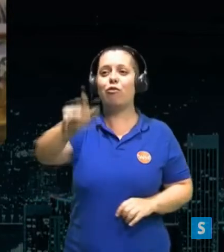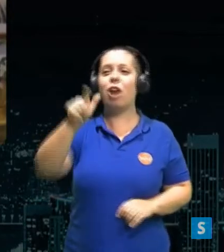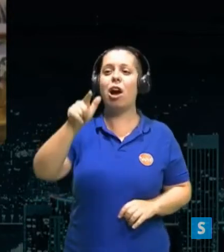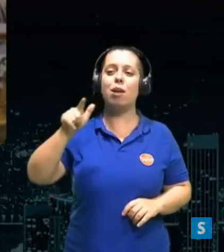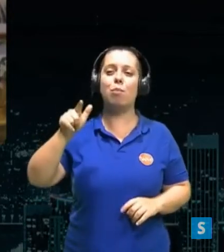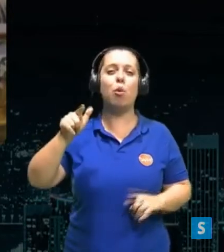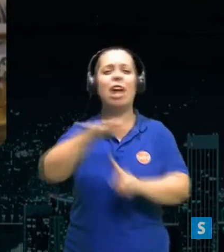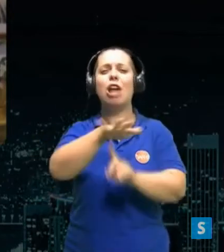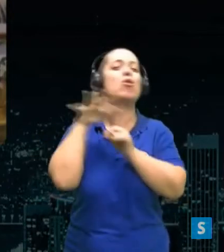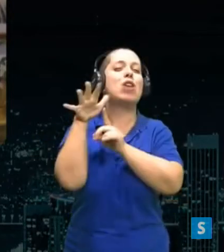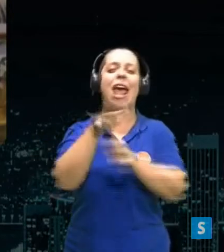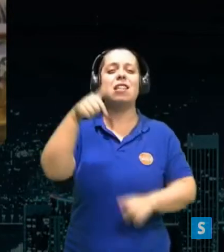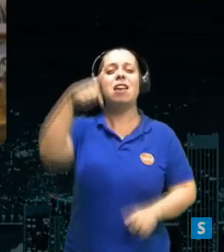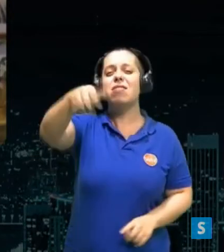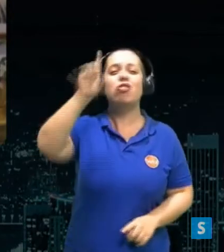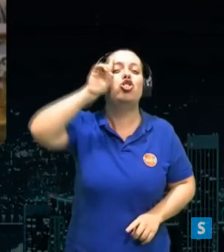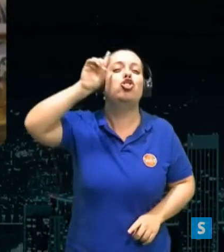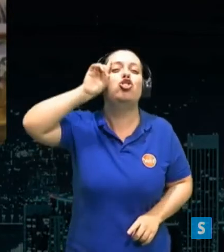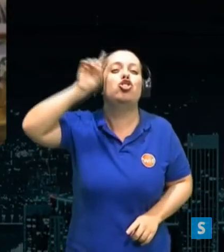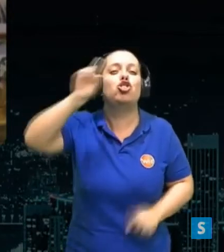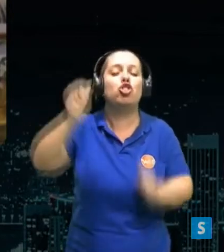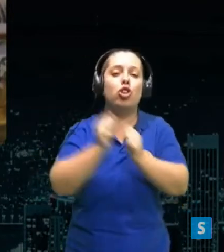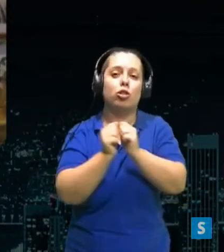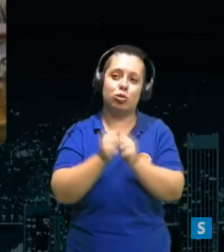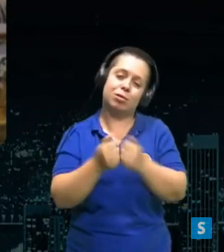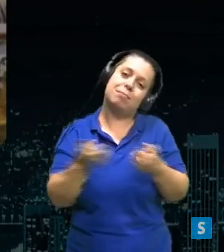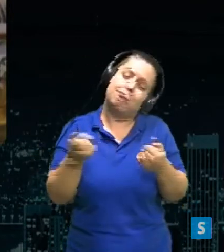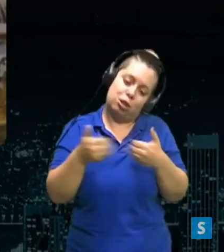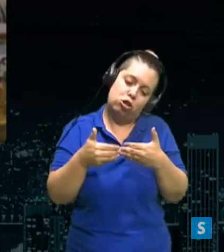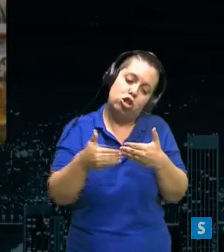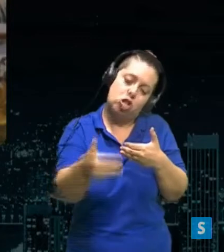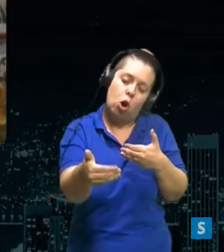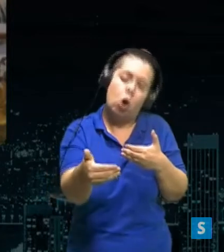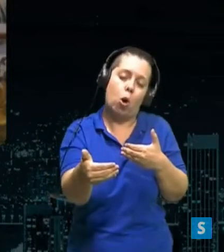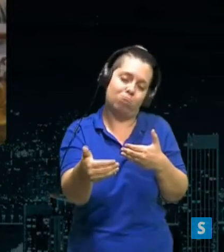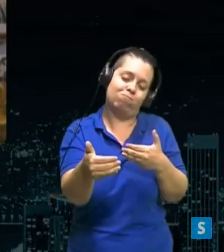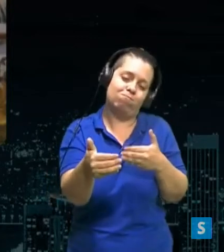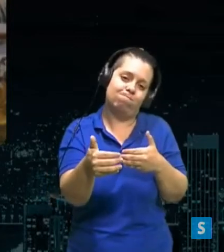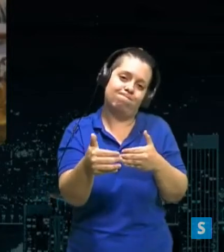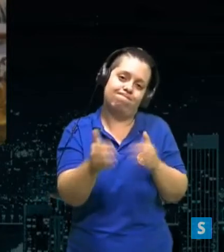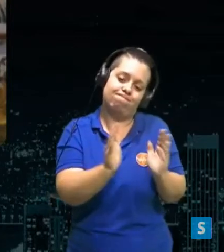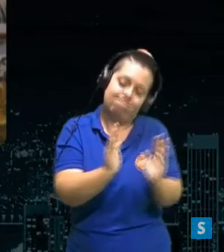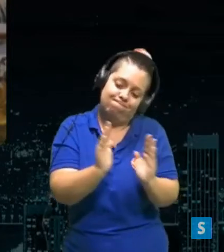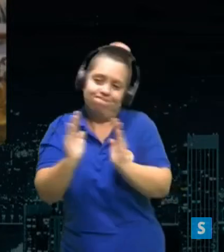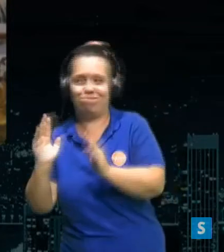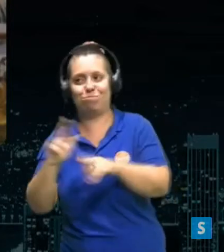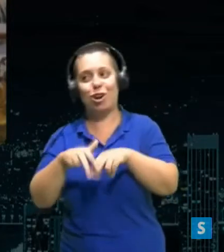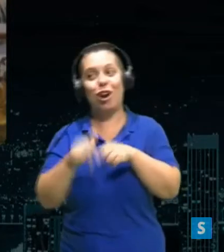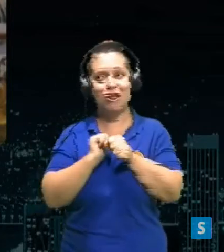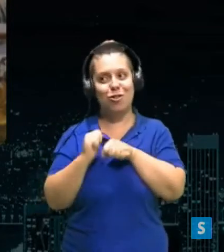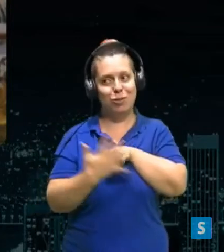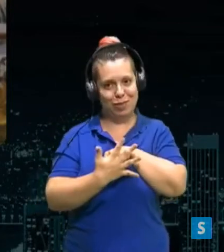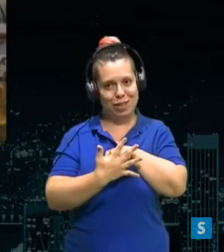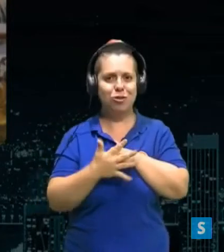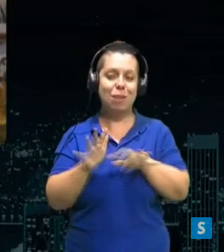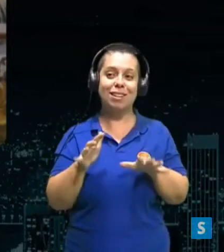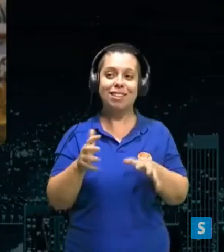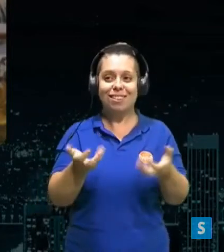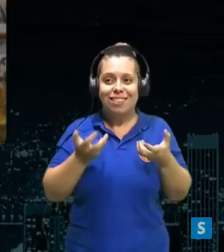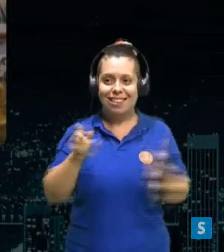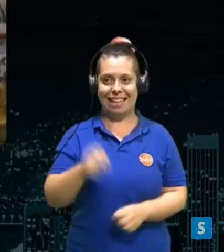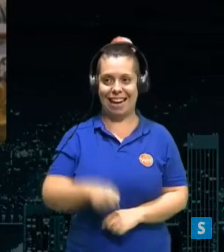7 dias junto ali a gente que postergar por causar com o vídeo mas mas desde que a gente quer